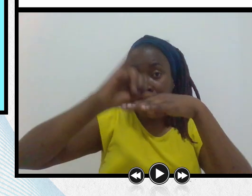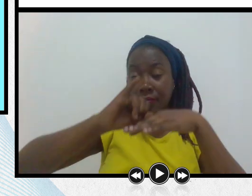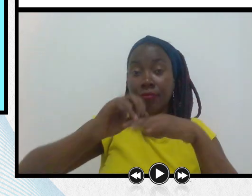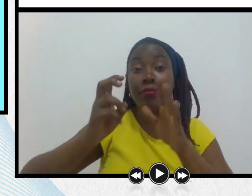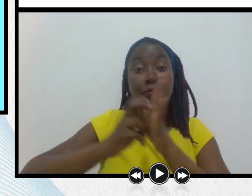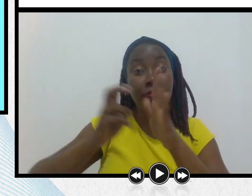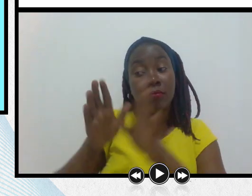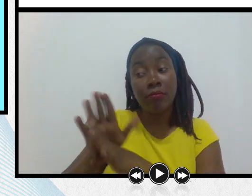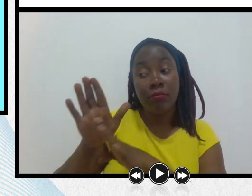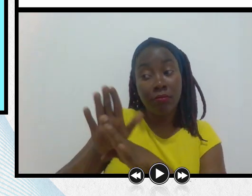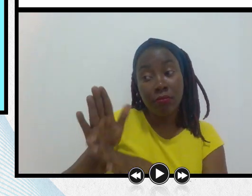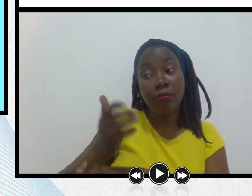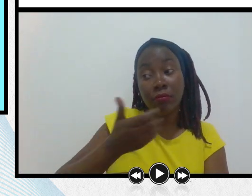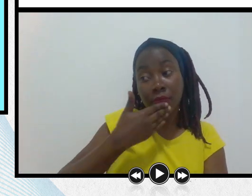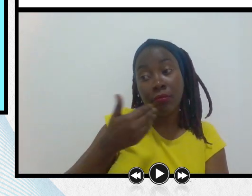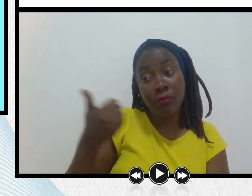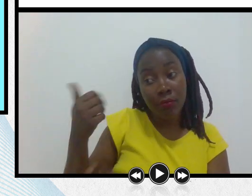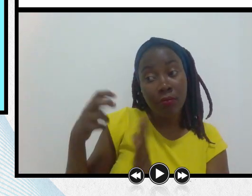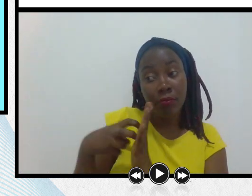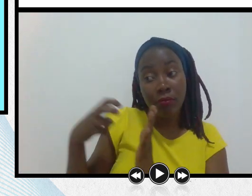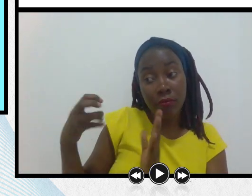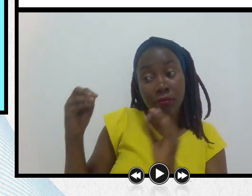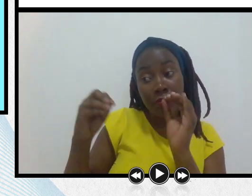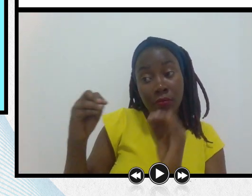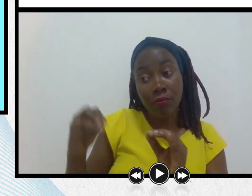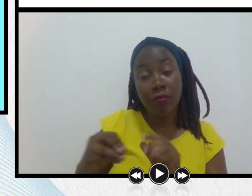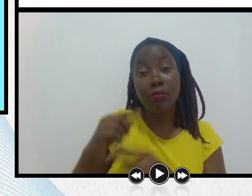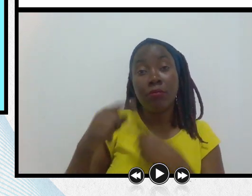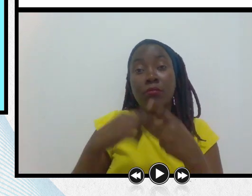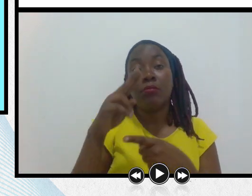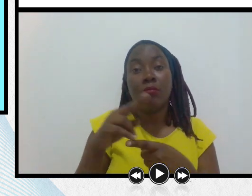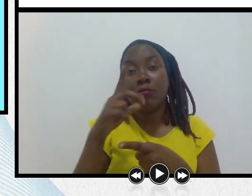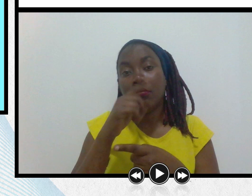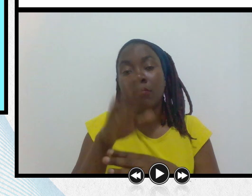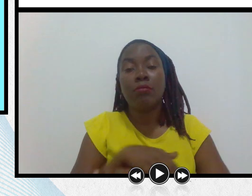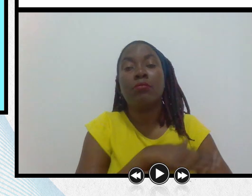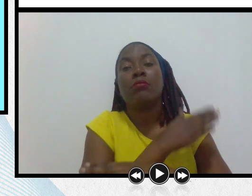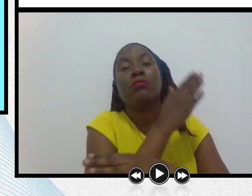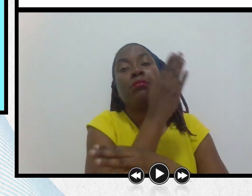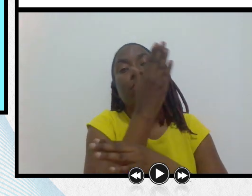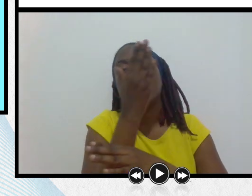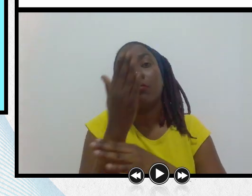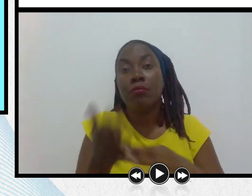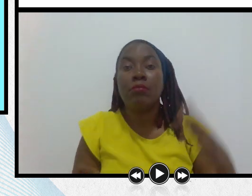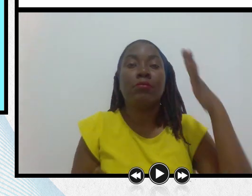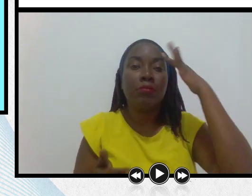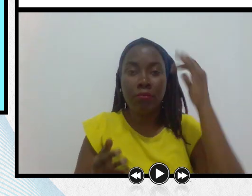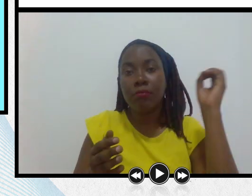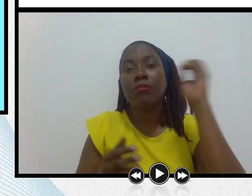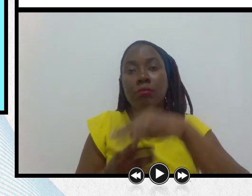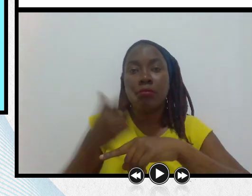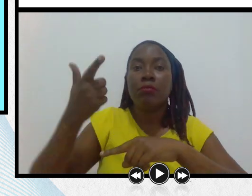da manhã, né? E aí você utiliza aquela água daquela caixa durante o dia e no dia seguinte coloca